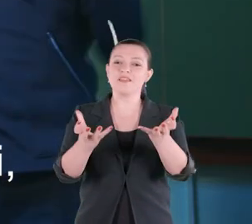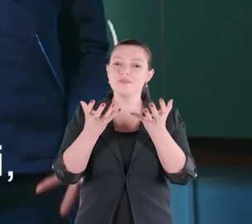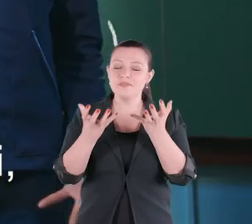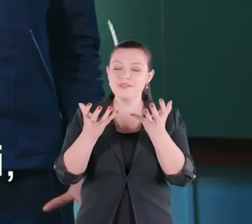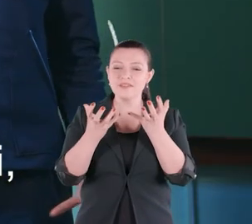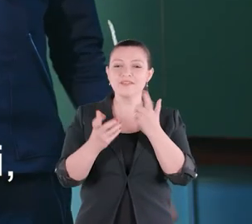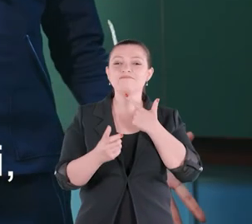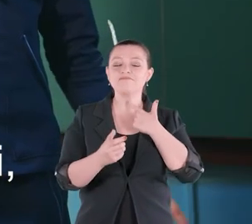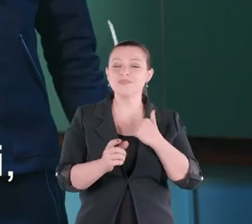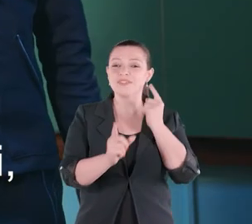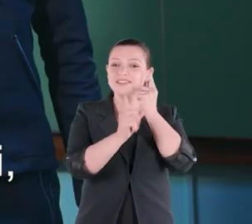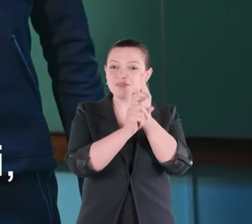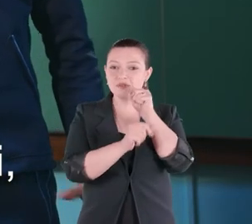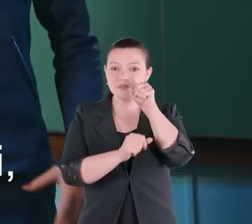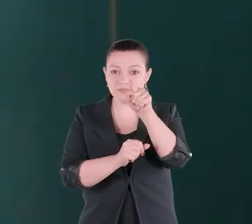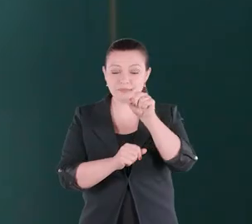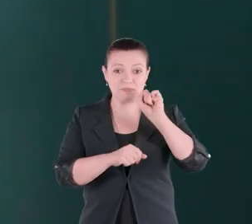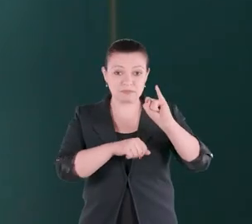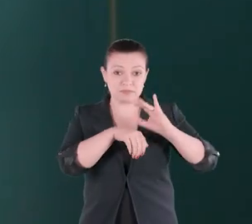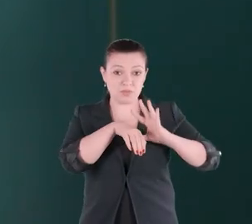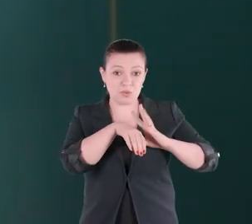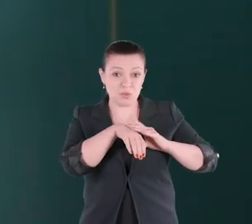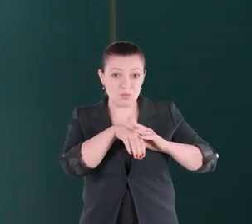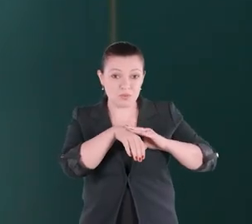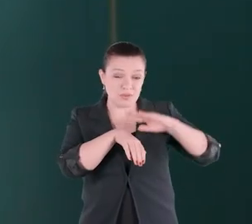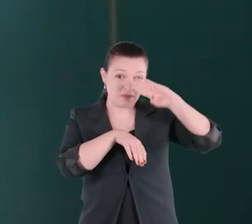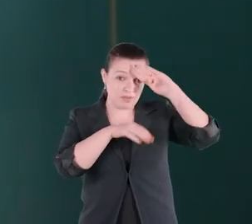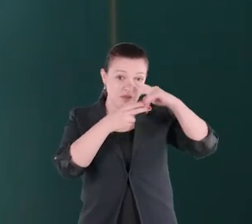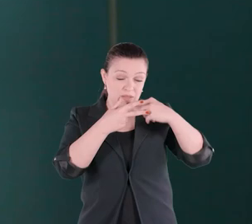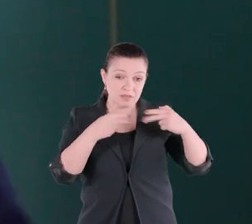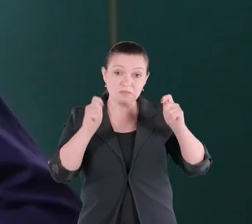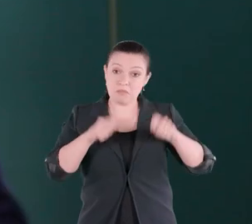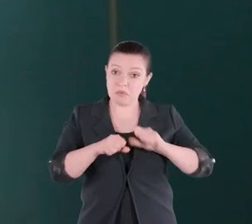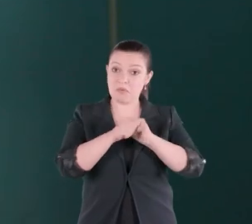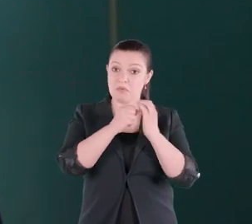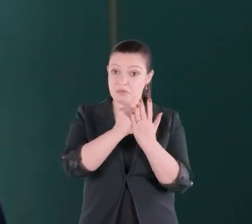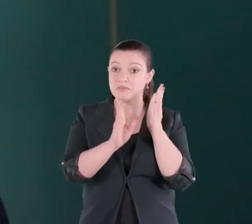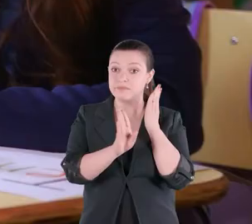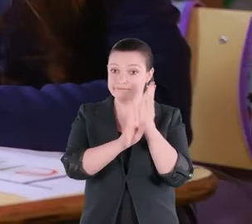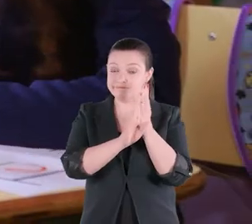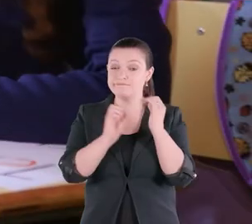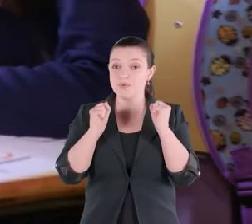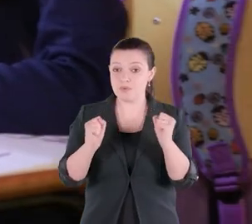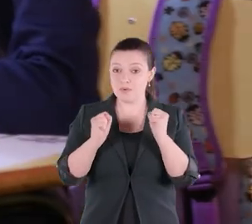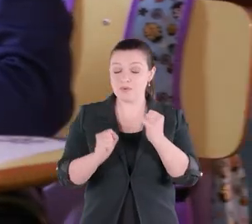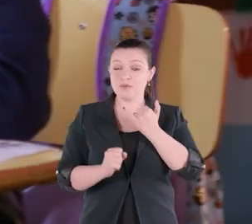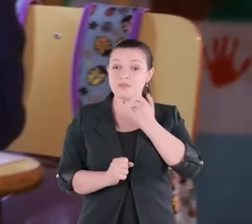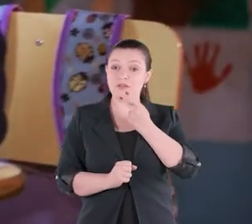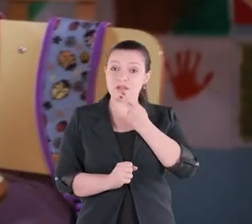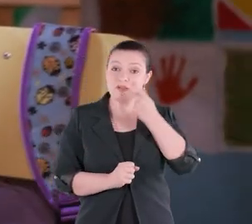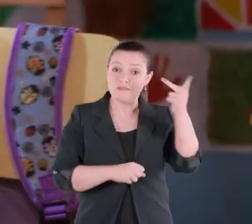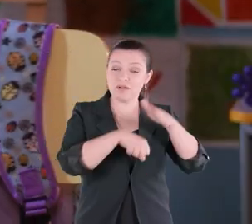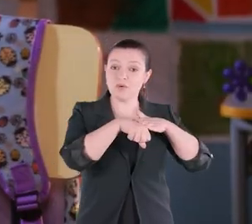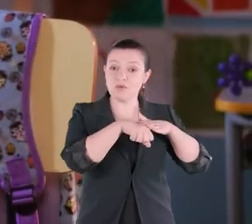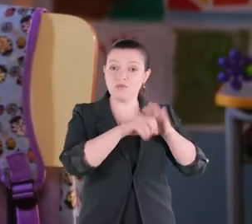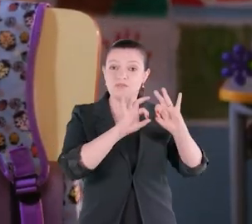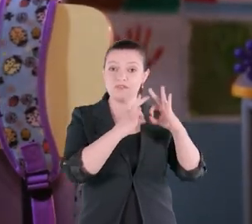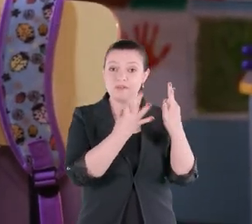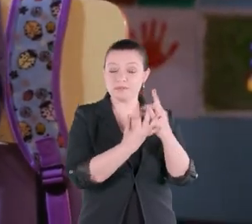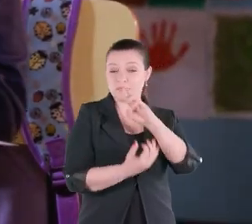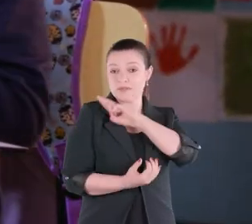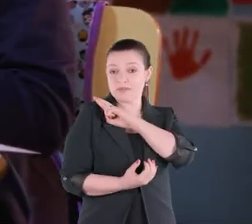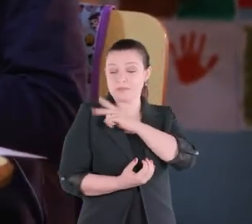Eu quero muito ver você aqui, mas se tiver algum sintoma, pode ser corona, hein? Conta para os seus pais